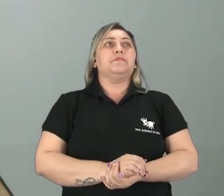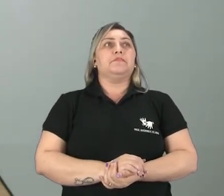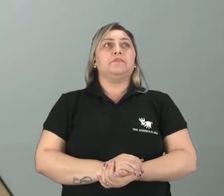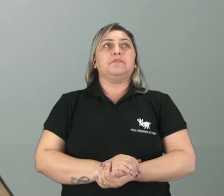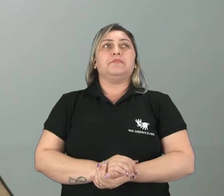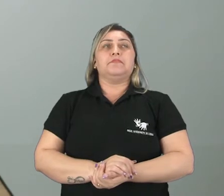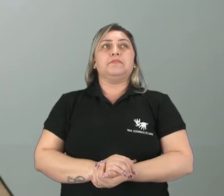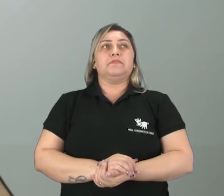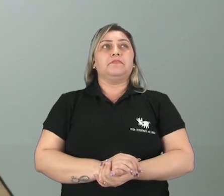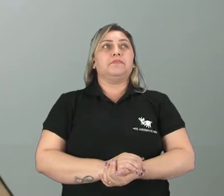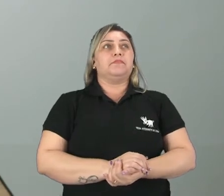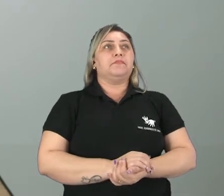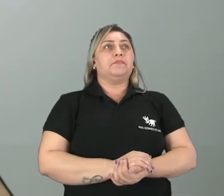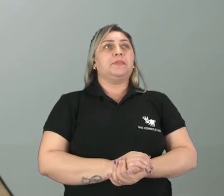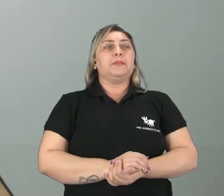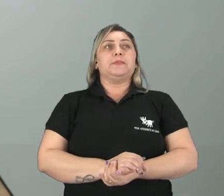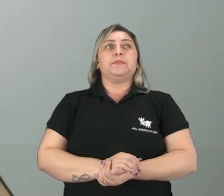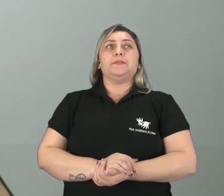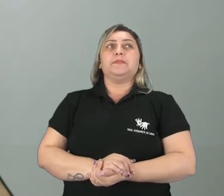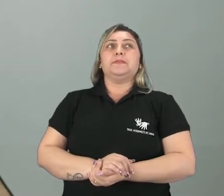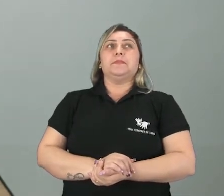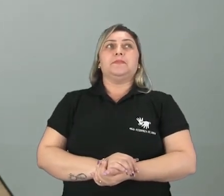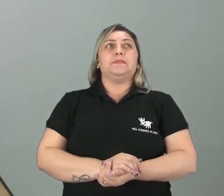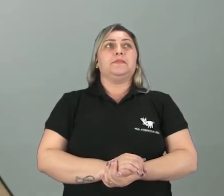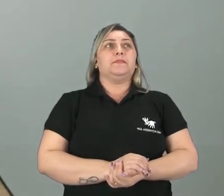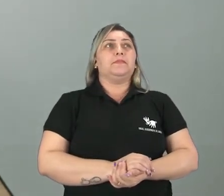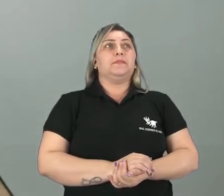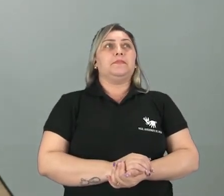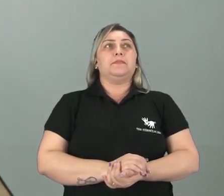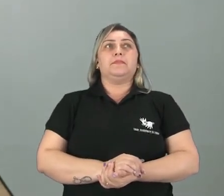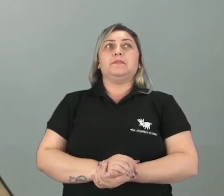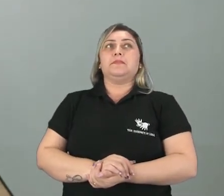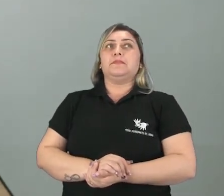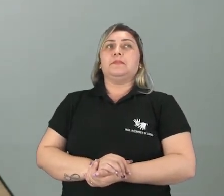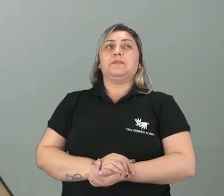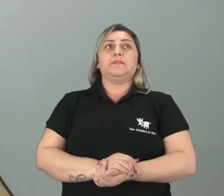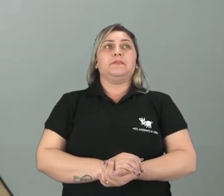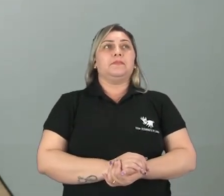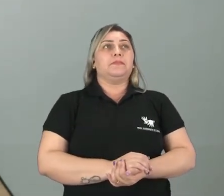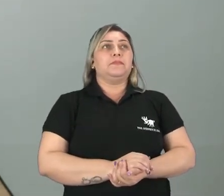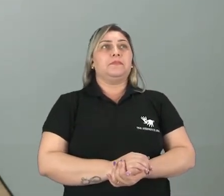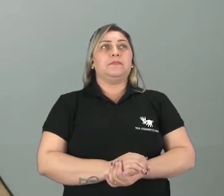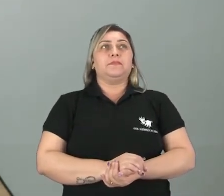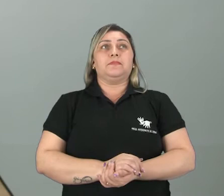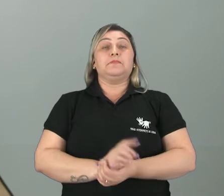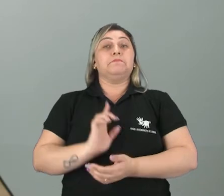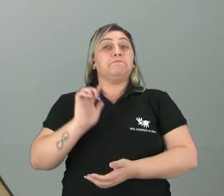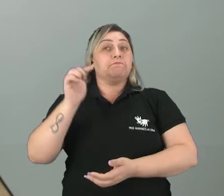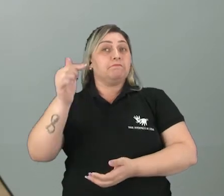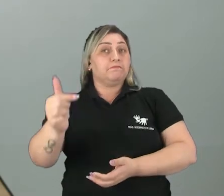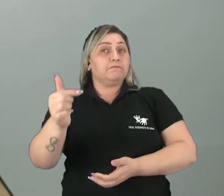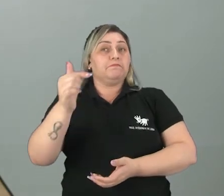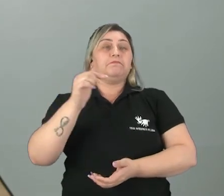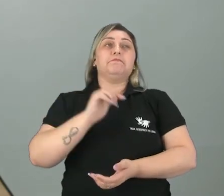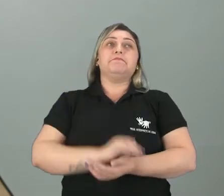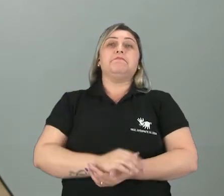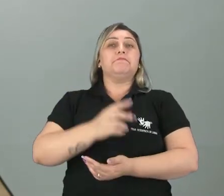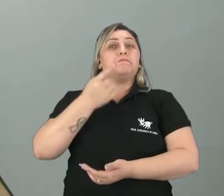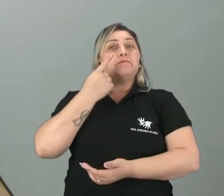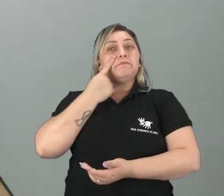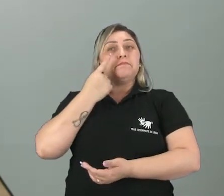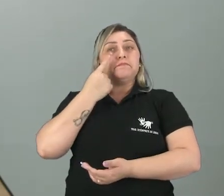então ele vem para este lado aqui e vamos ver o próximo